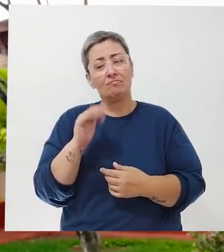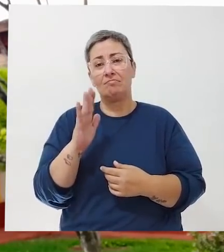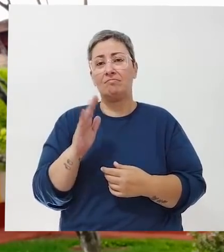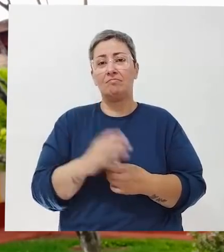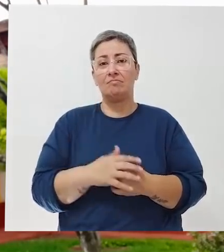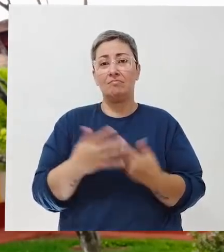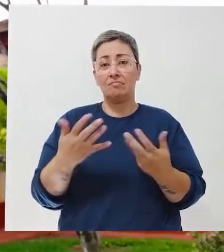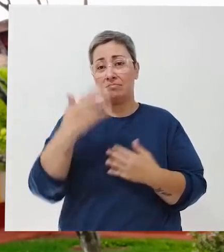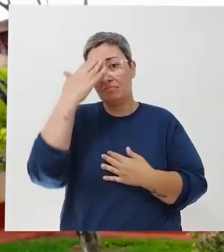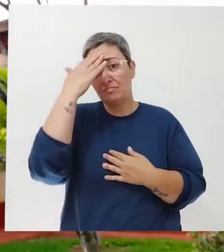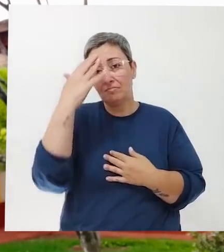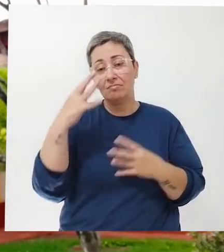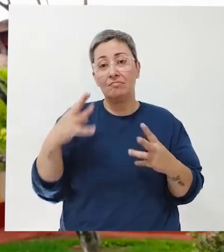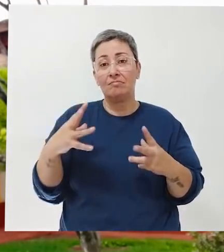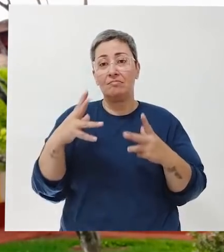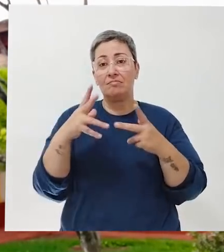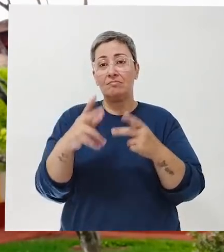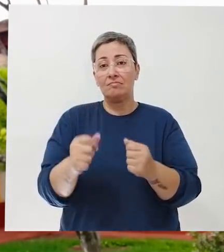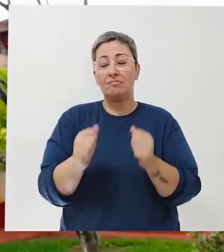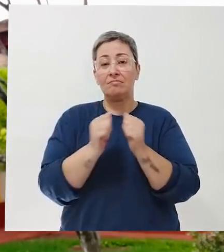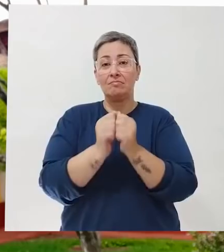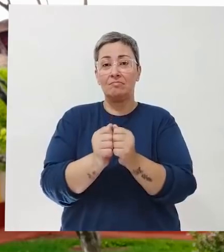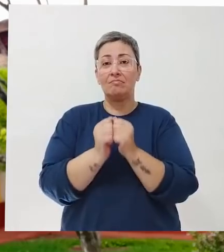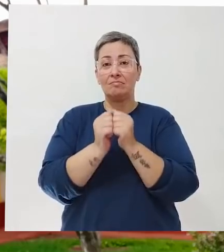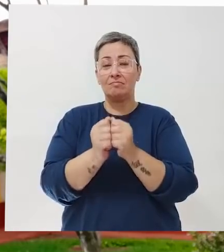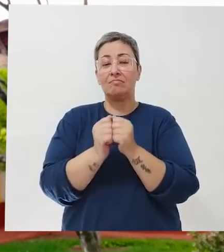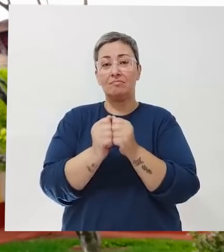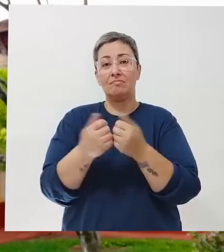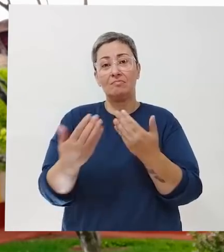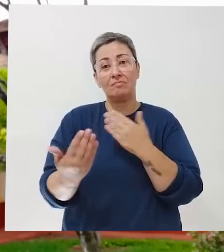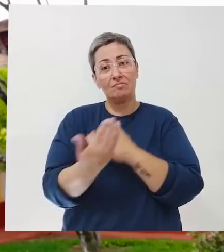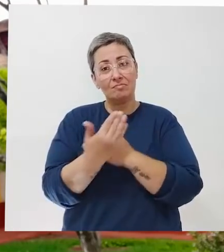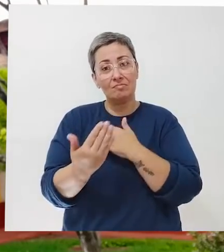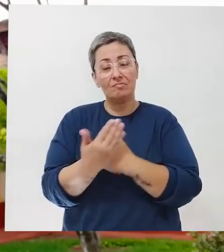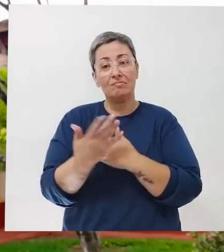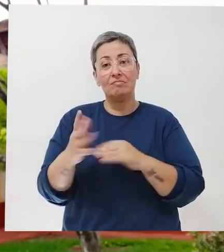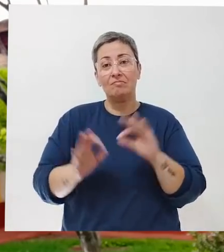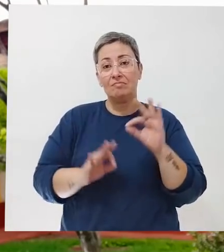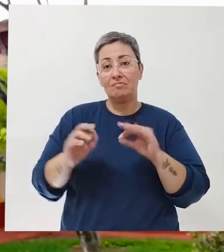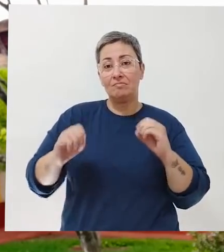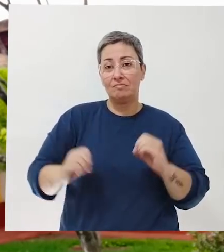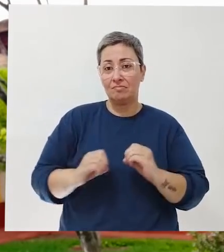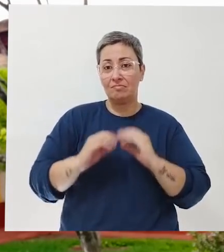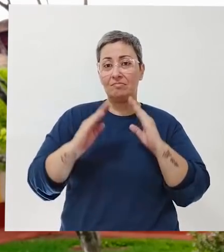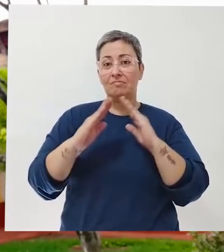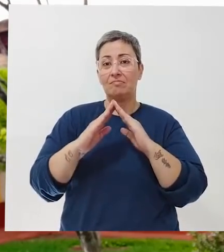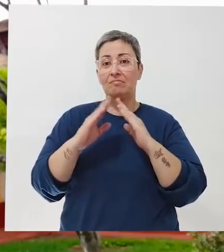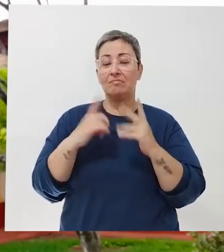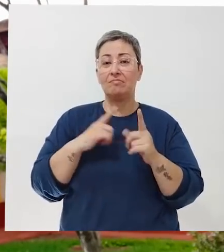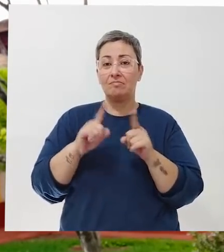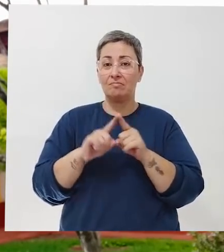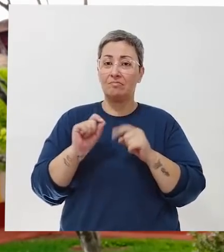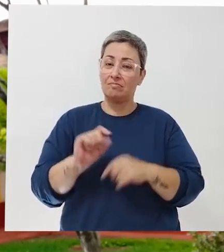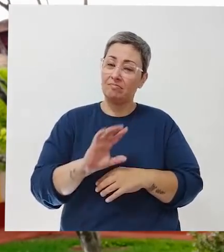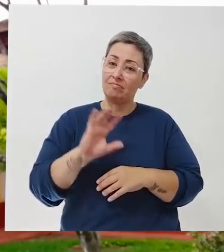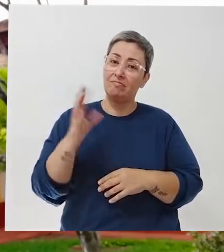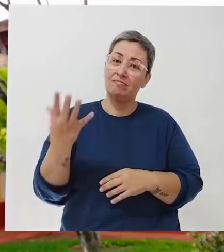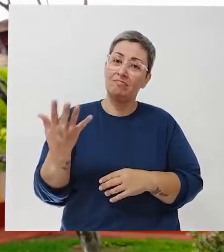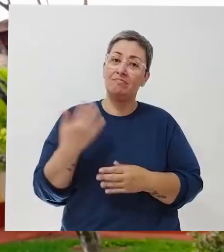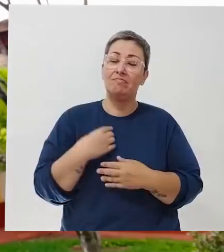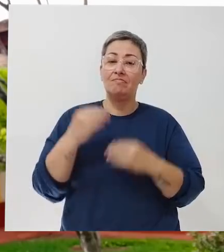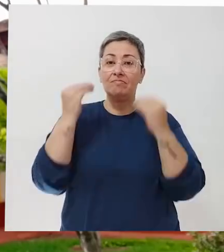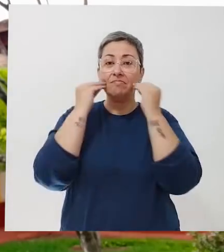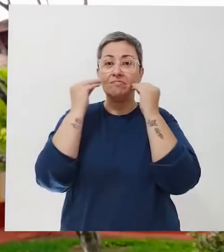bonito demais. Eu agradeço a todos os meus companheiros que ajudaram a fazer esse programa